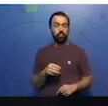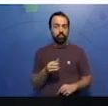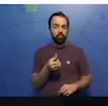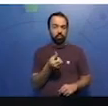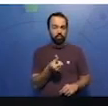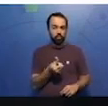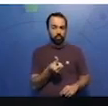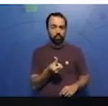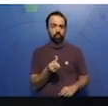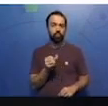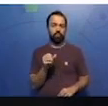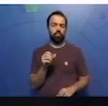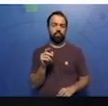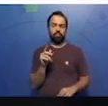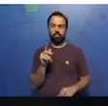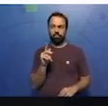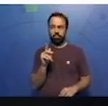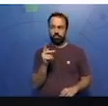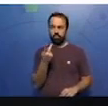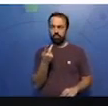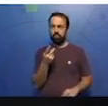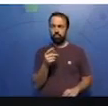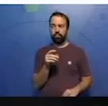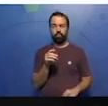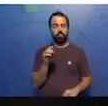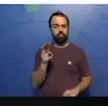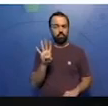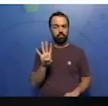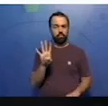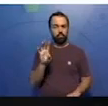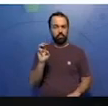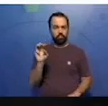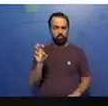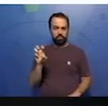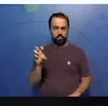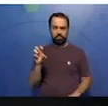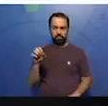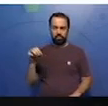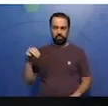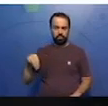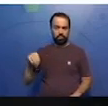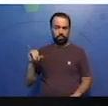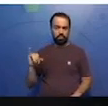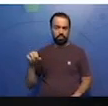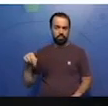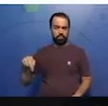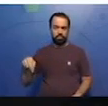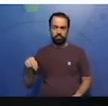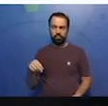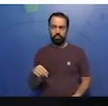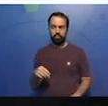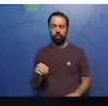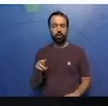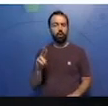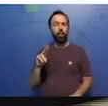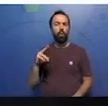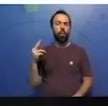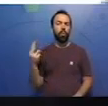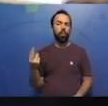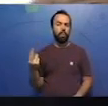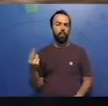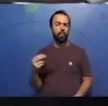horas e 45 minutos. Ou também posso dizer 15 para 7 horas. Olha